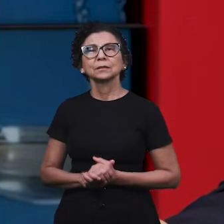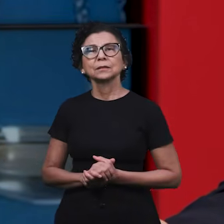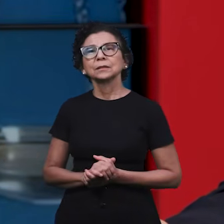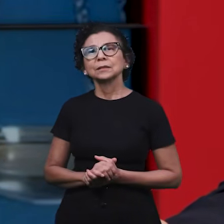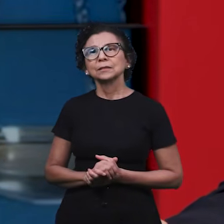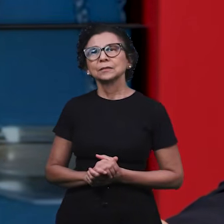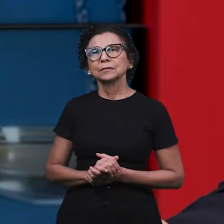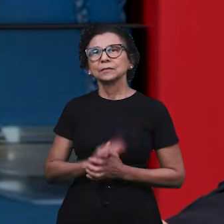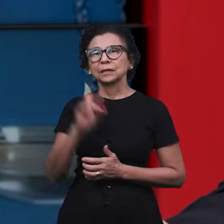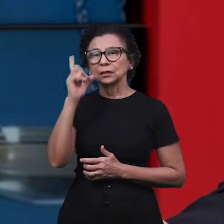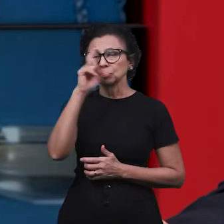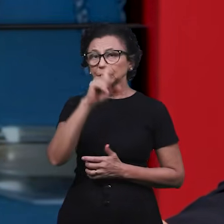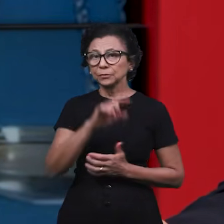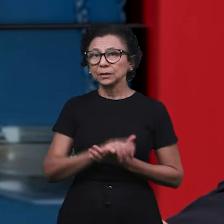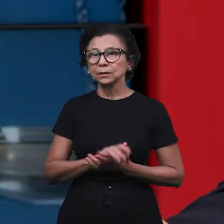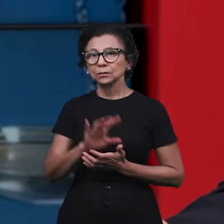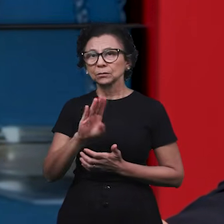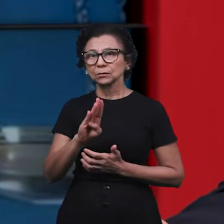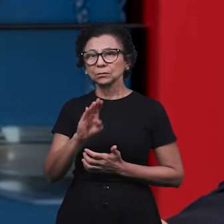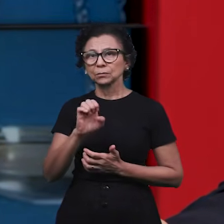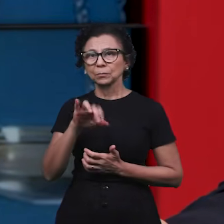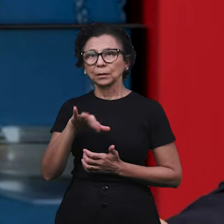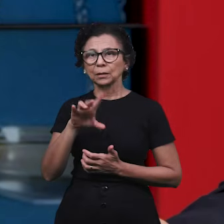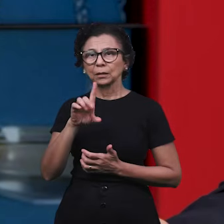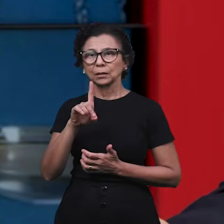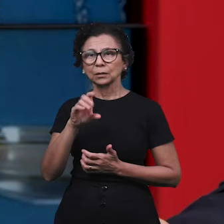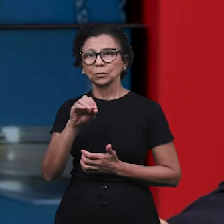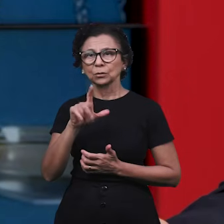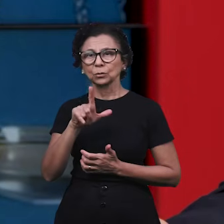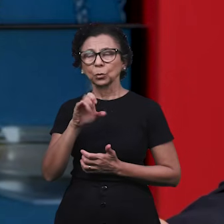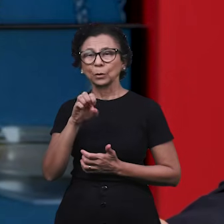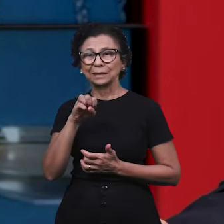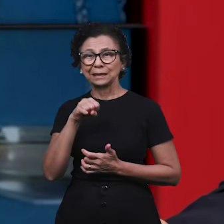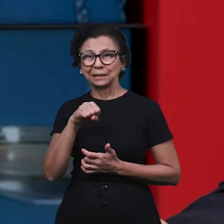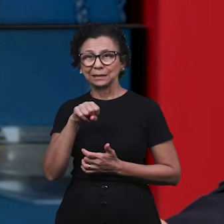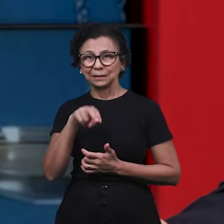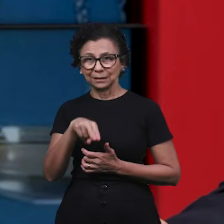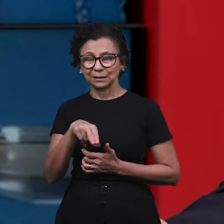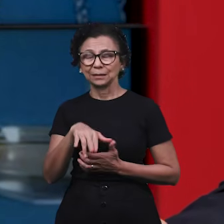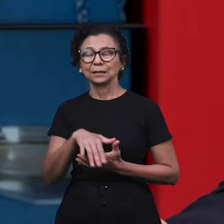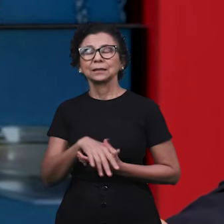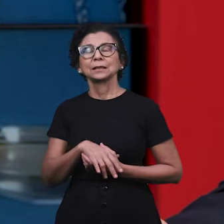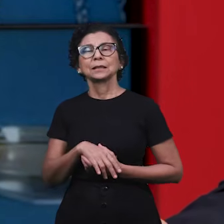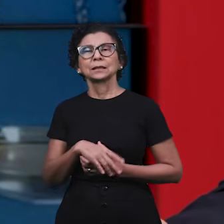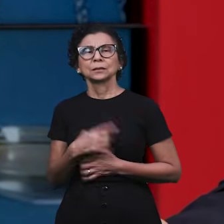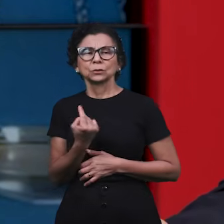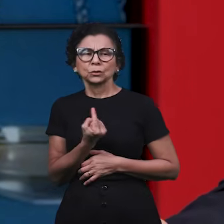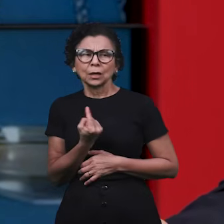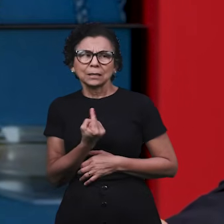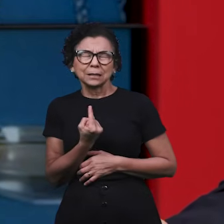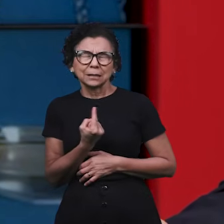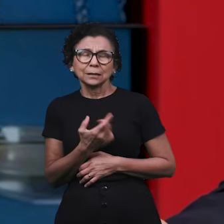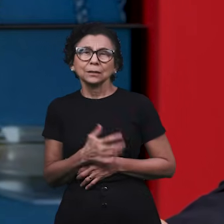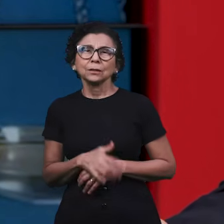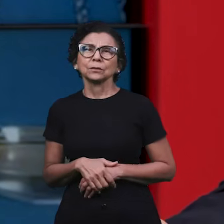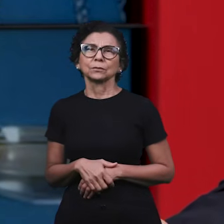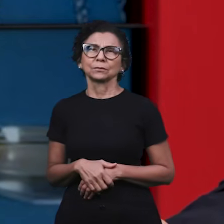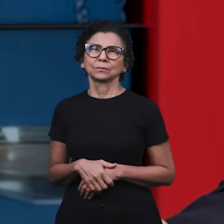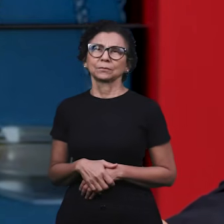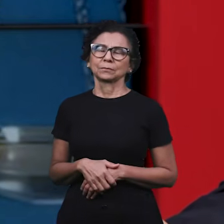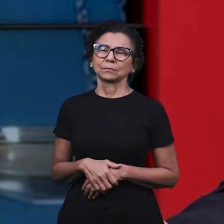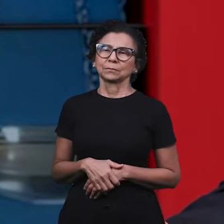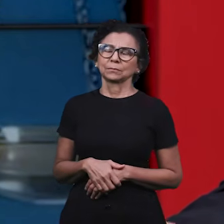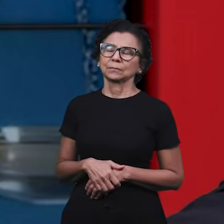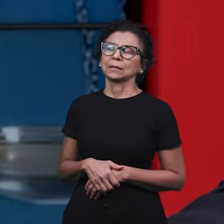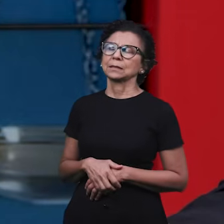um instrumento fácil de você fazer um solo, mas ele conseguia. Agora, eu sei o quanto ele era um servo, o